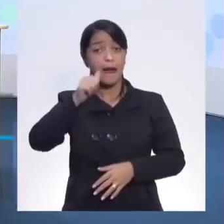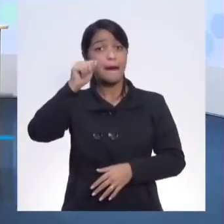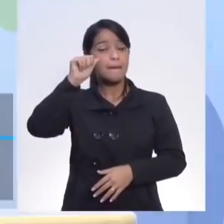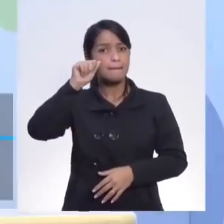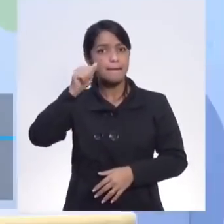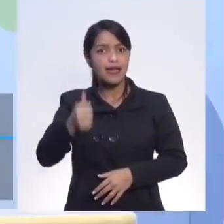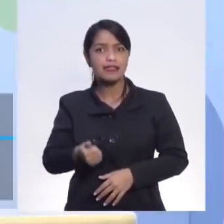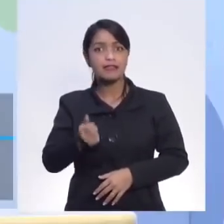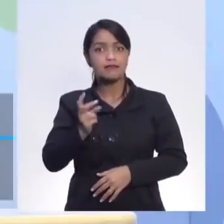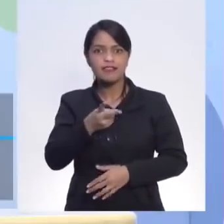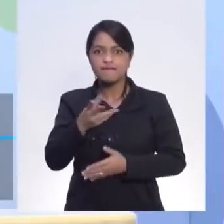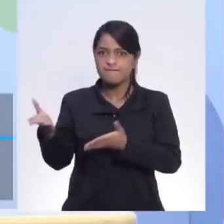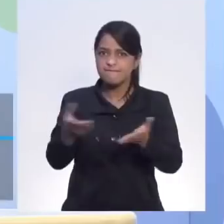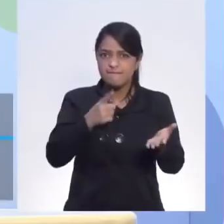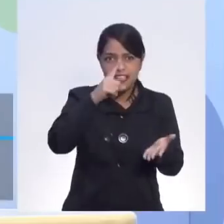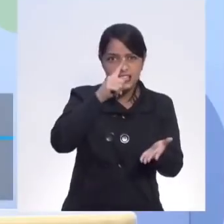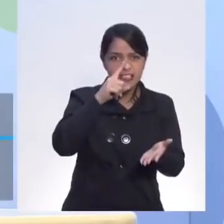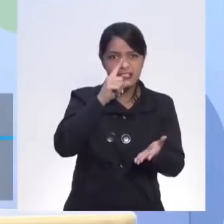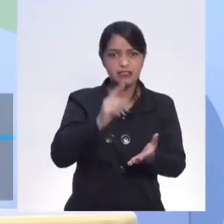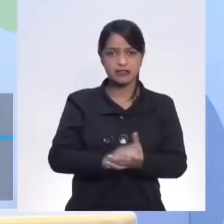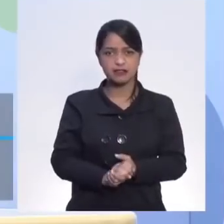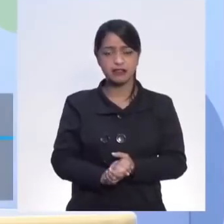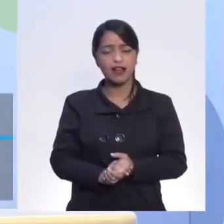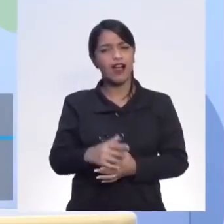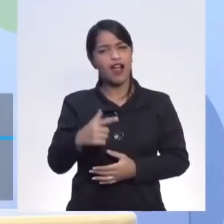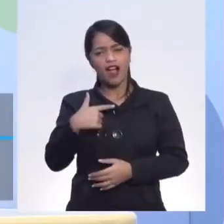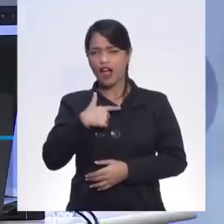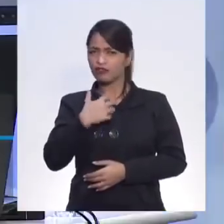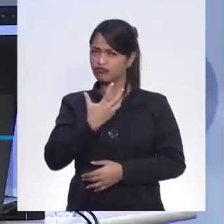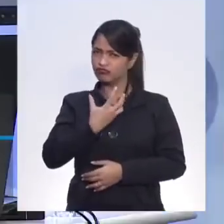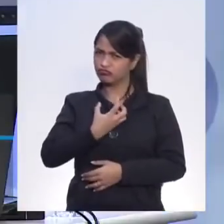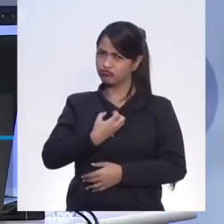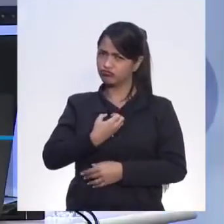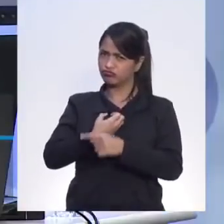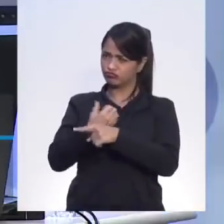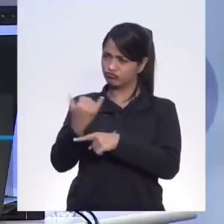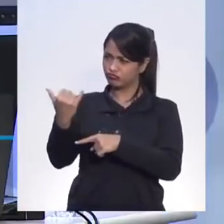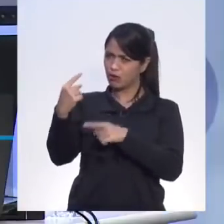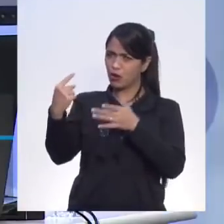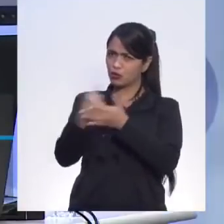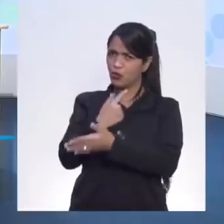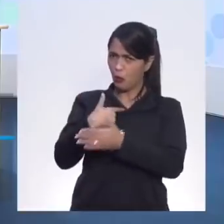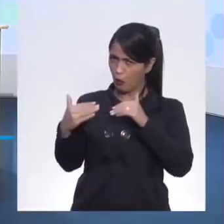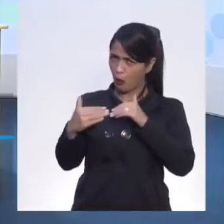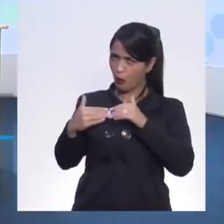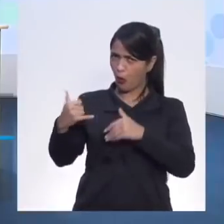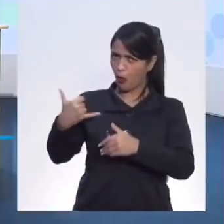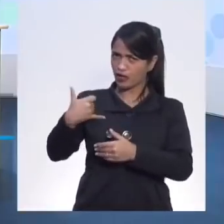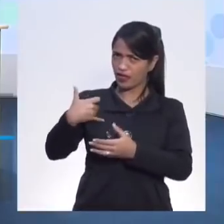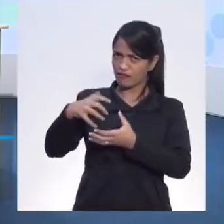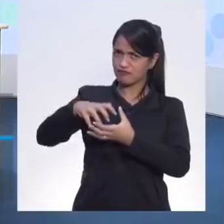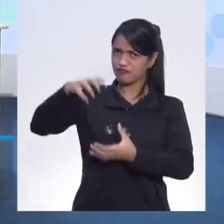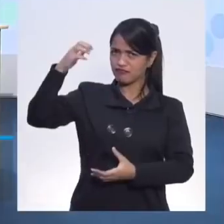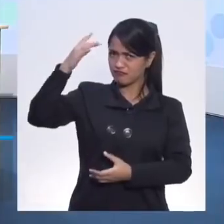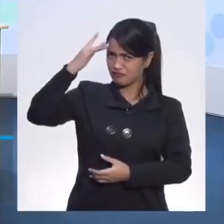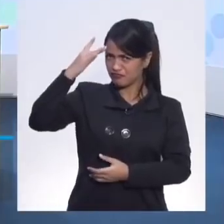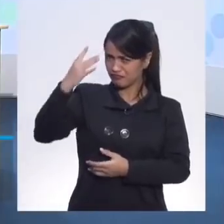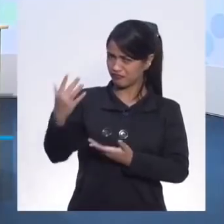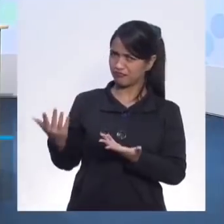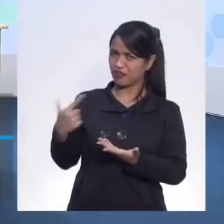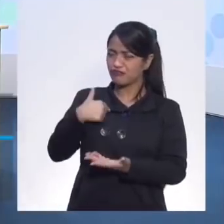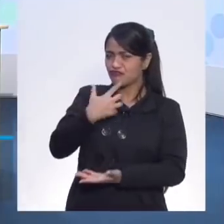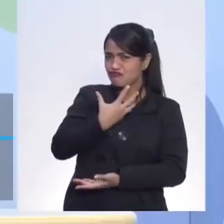agora quando ela falou para mim, certo, Andréia? O que você quer dizer com isso? Vamos lá. Fique implícito aí,